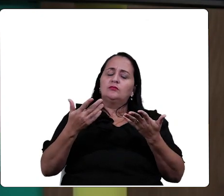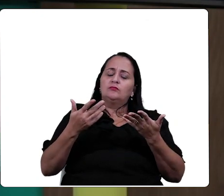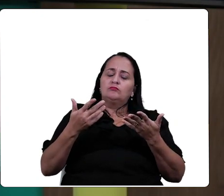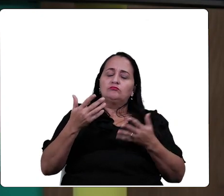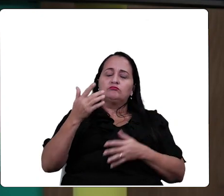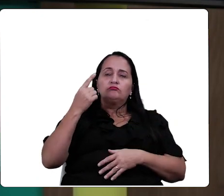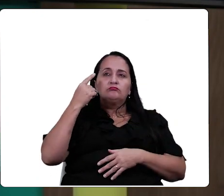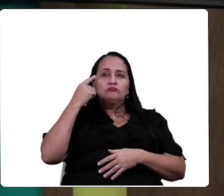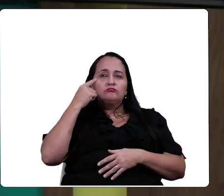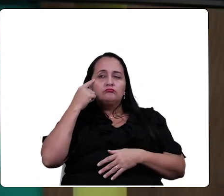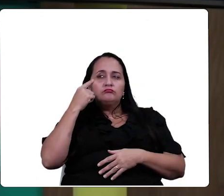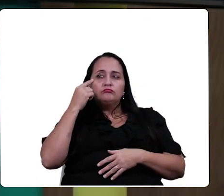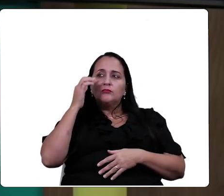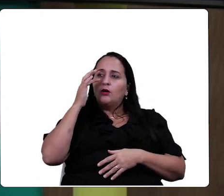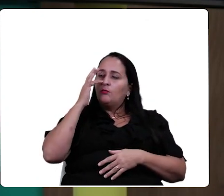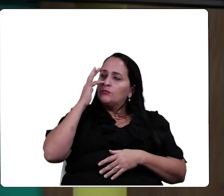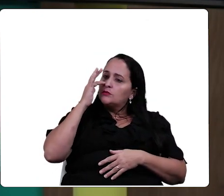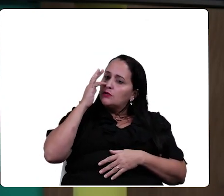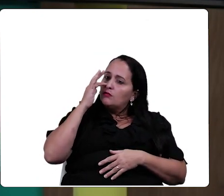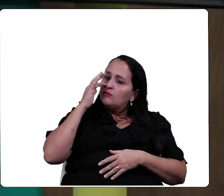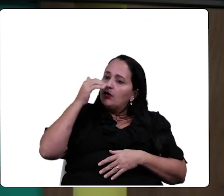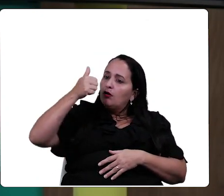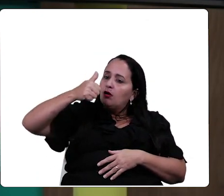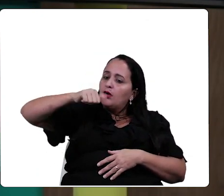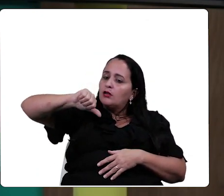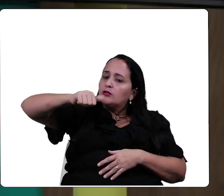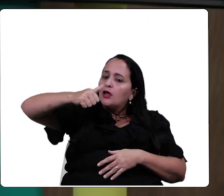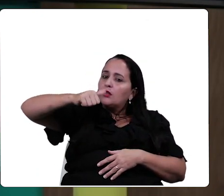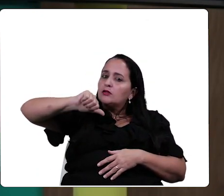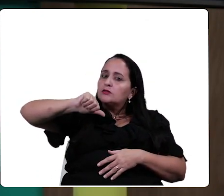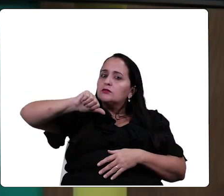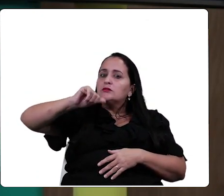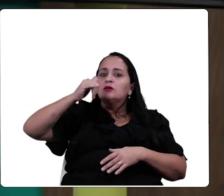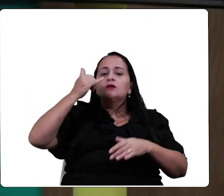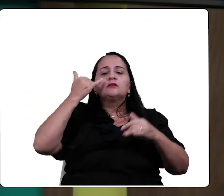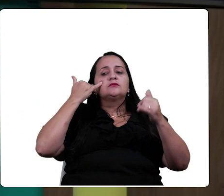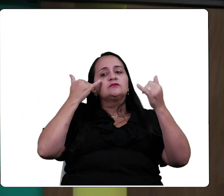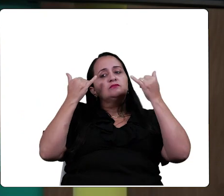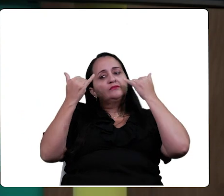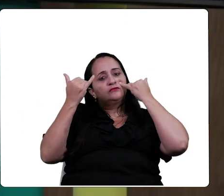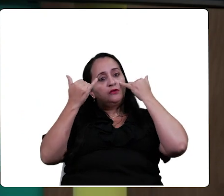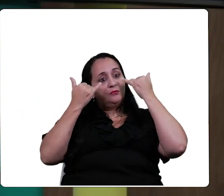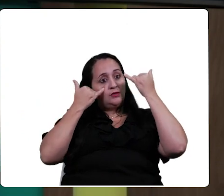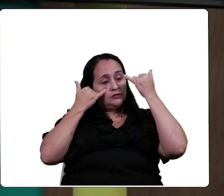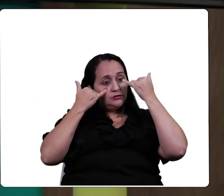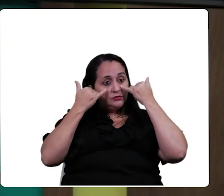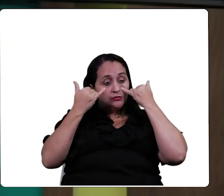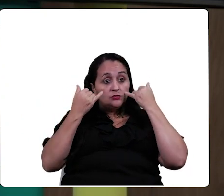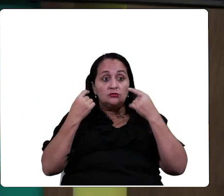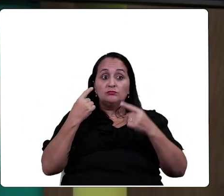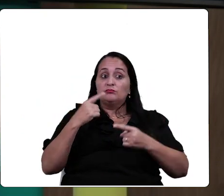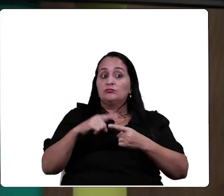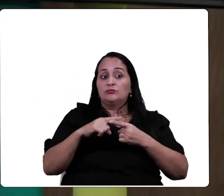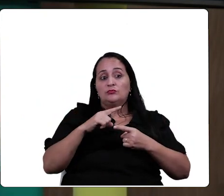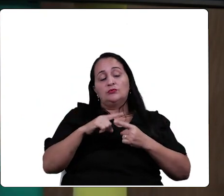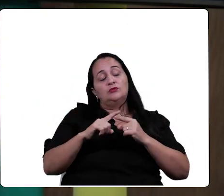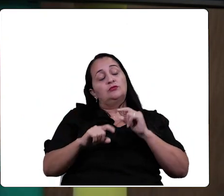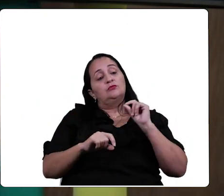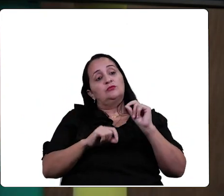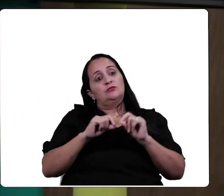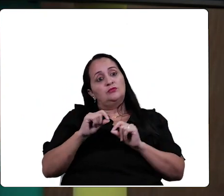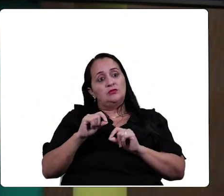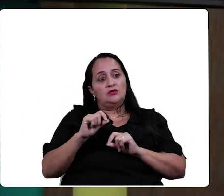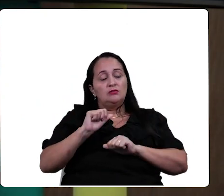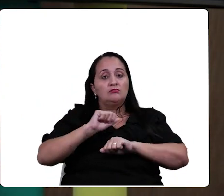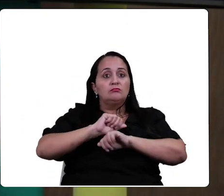Observar, analisar atentamente as informações, porque dessa vez elas não vão